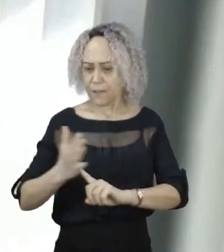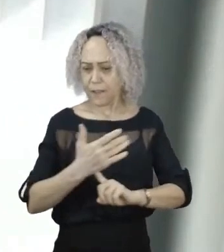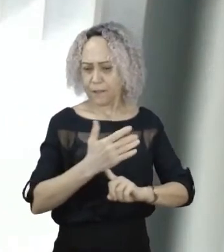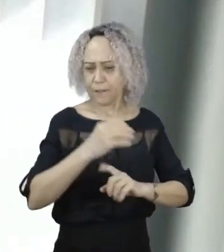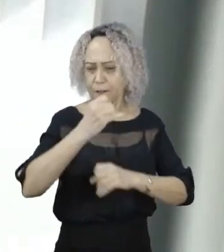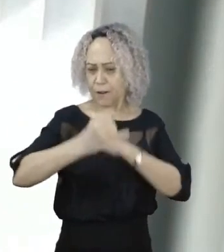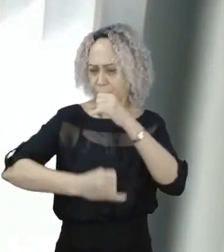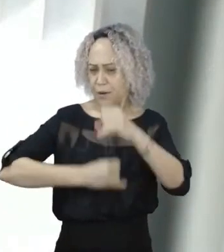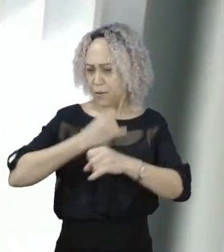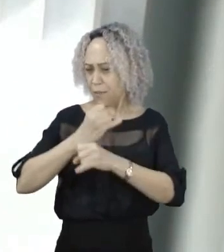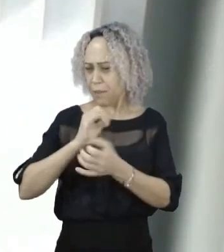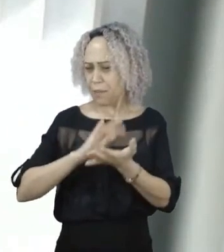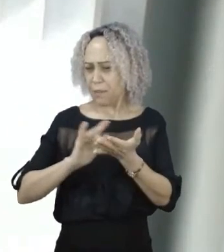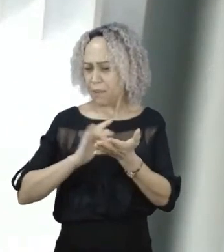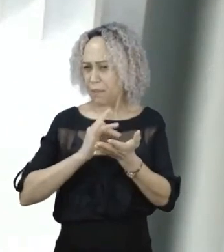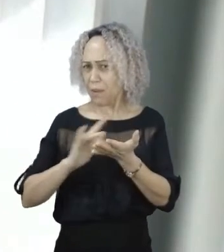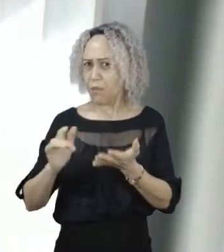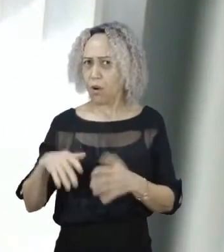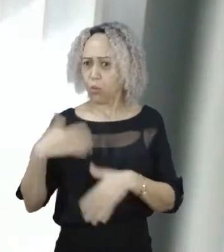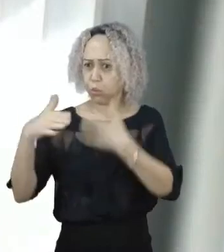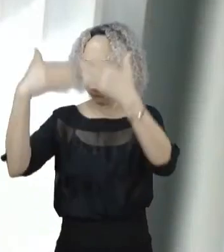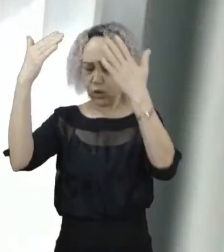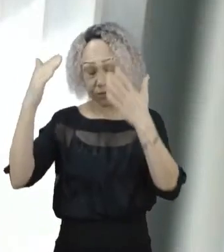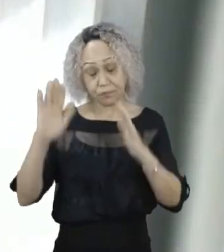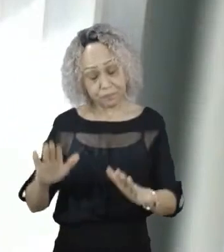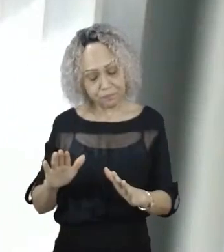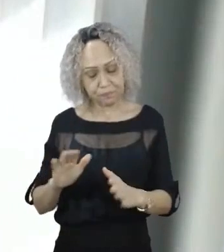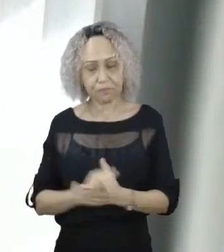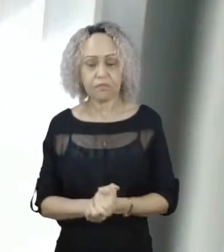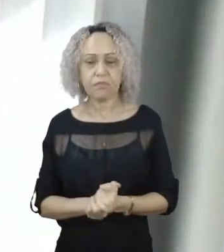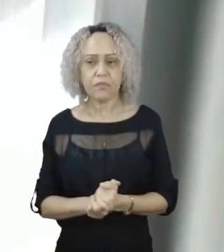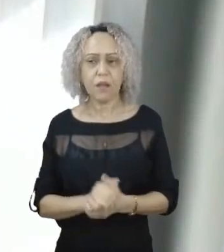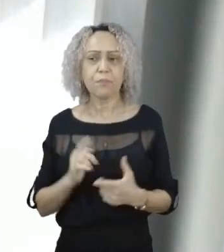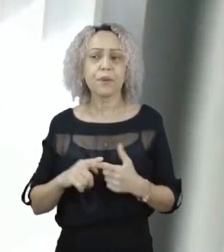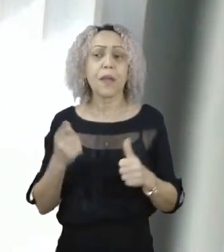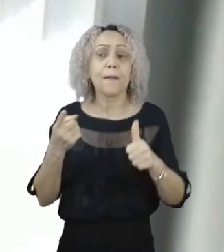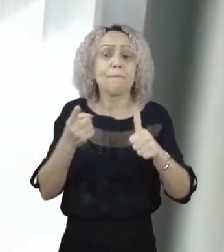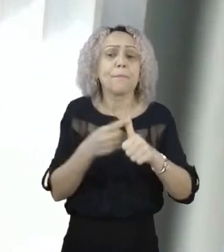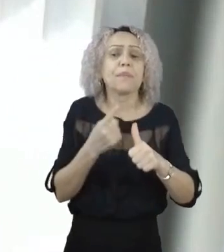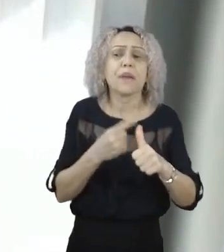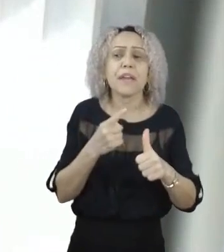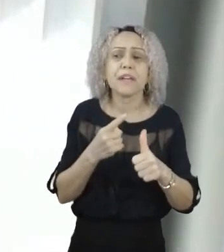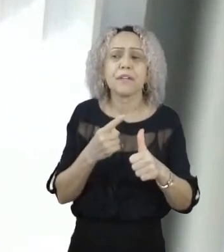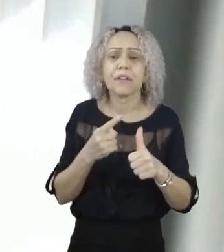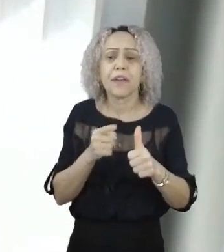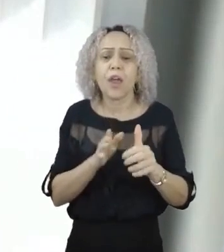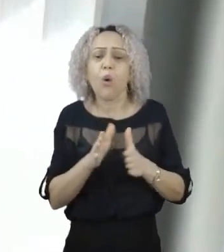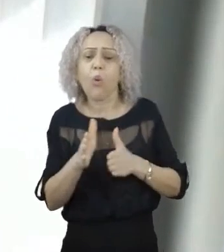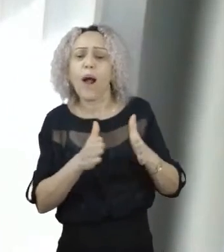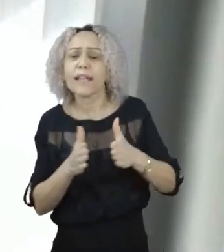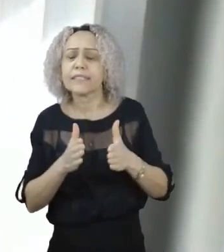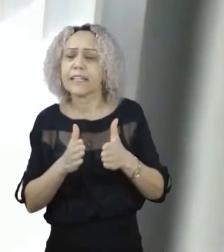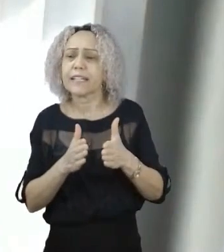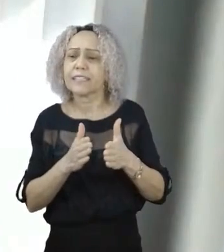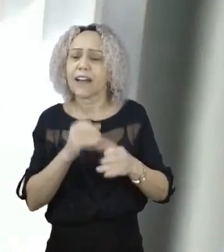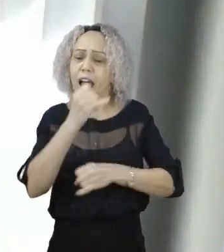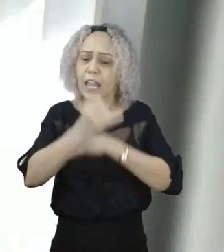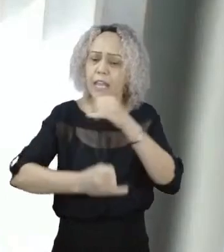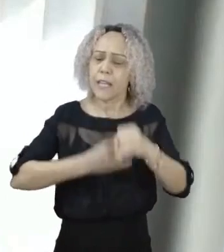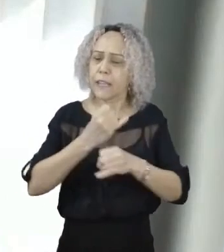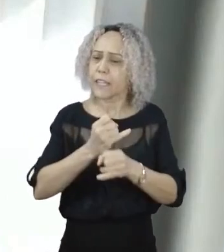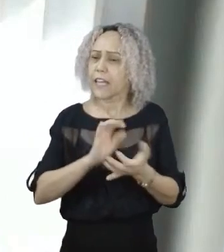porque o acesso a esse mundo digital deve ser universalizado, senão nós vamos criar outro nível